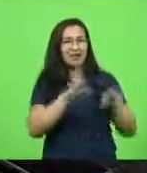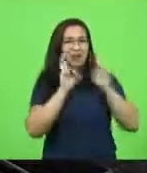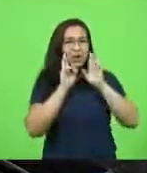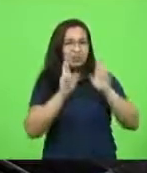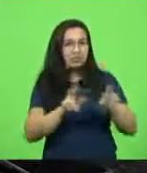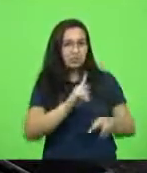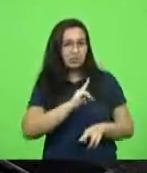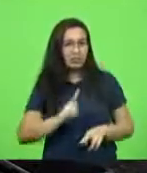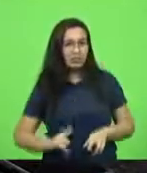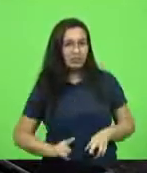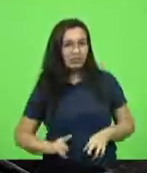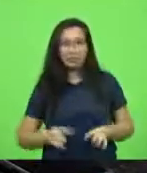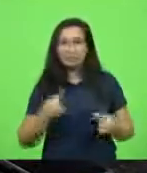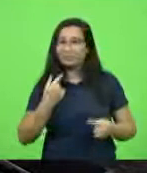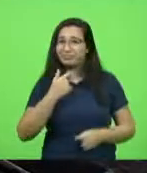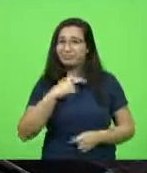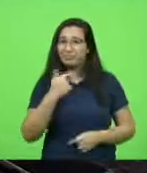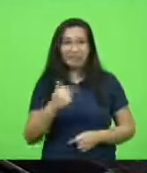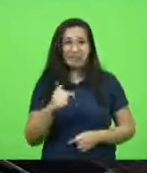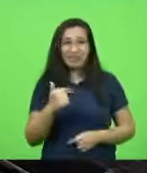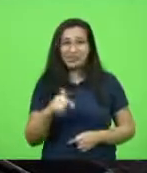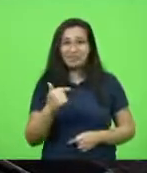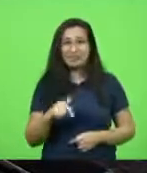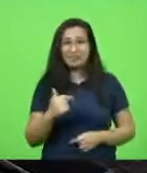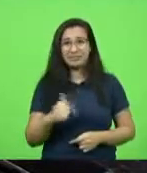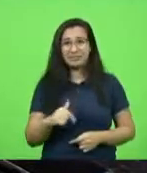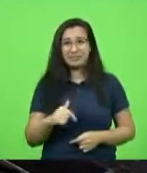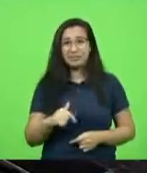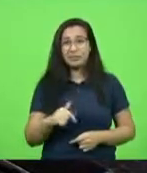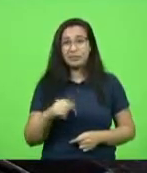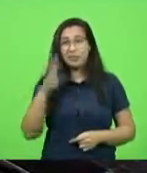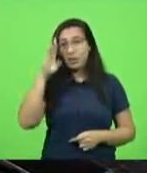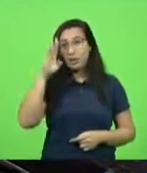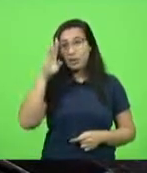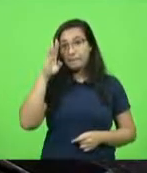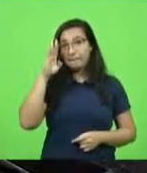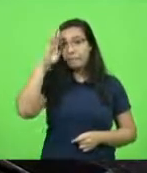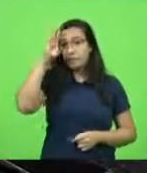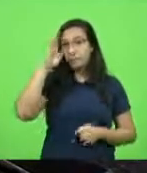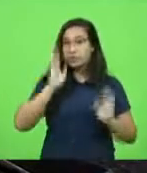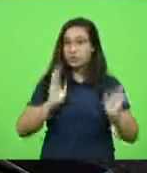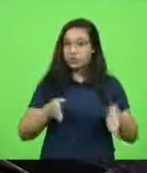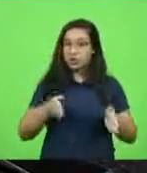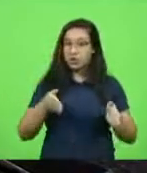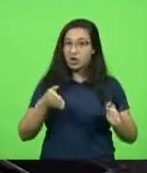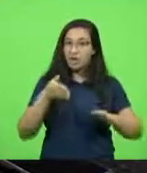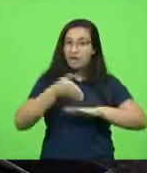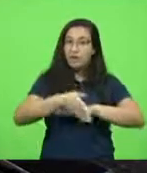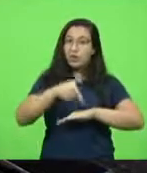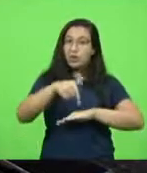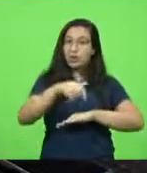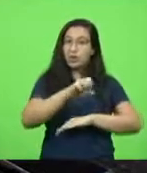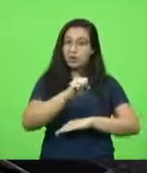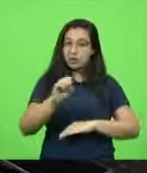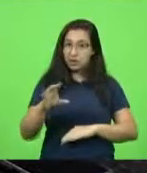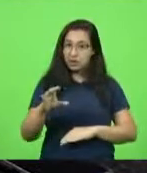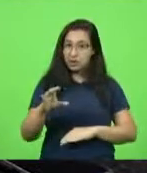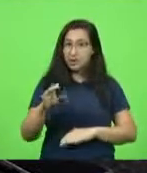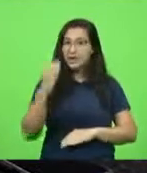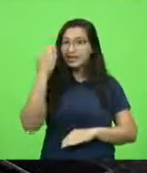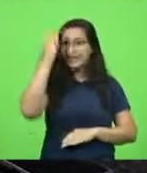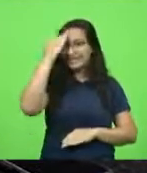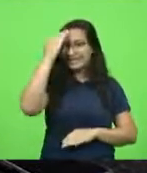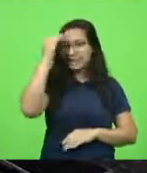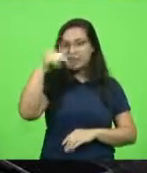usei como exemplo ontem nosso Presidente Jair Messias bolsonaro teve em Santa Catarina seis vezes porque reconhece o valor do